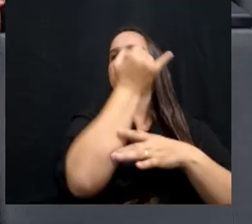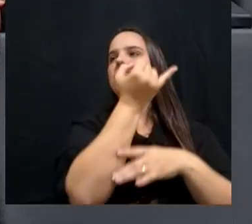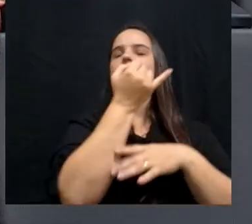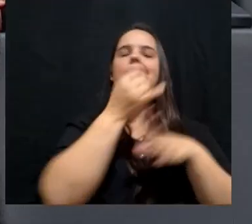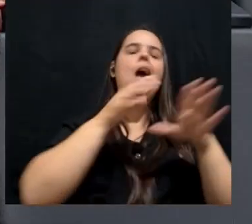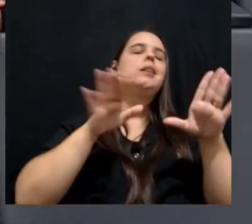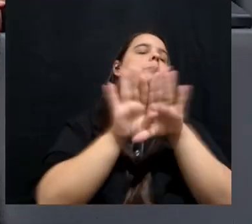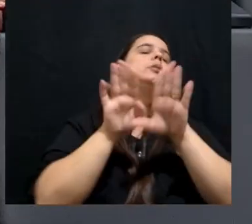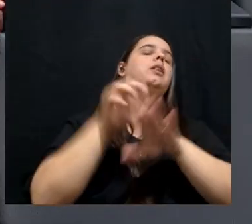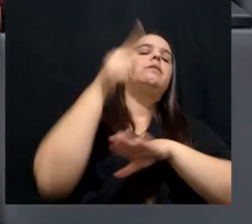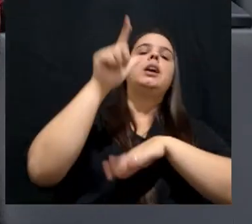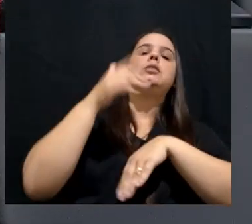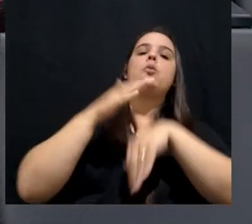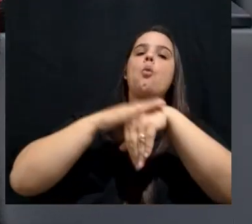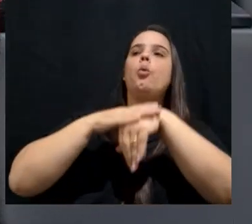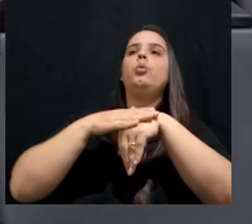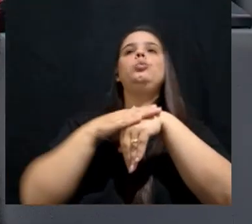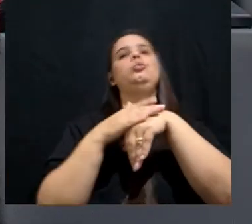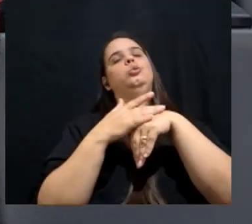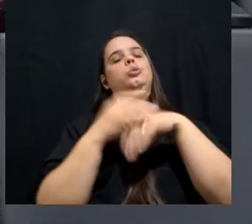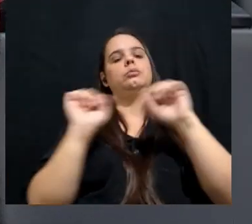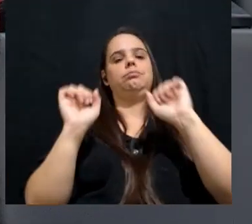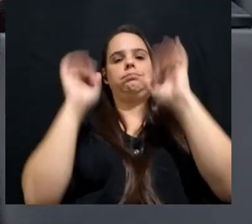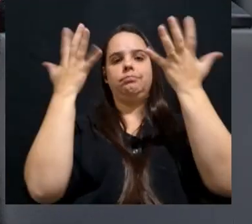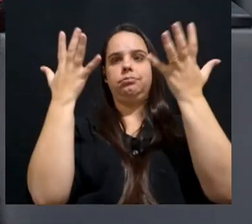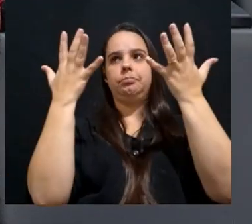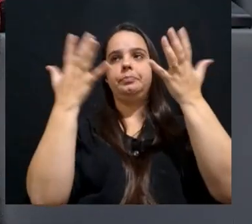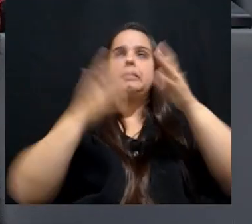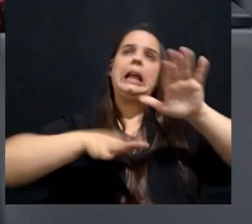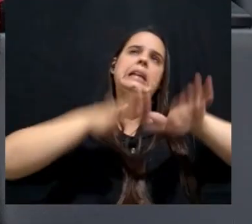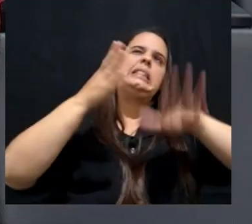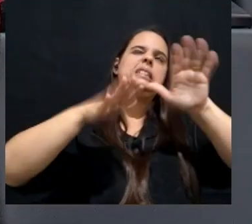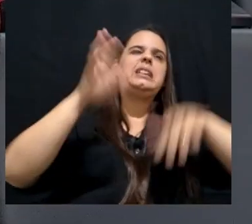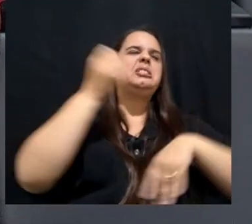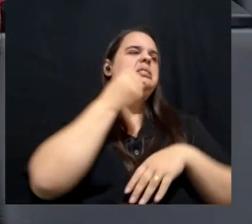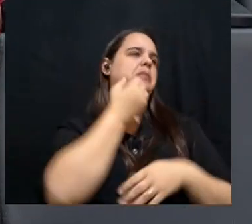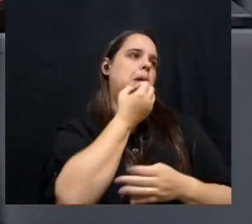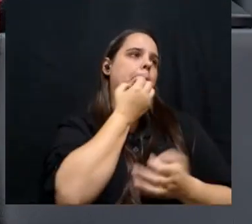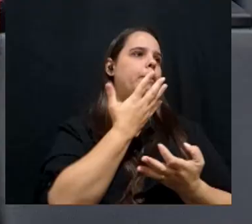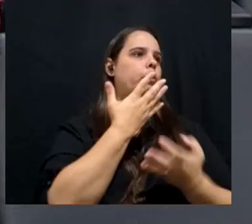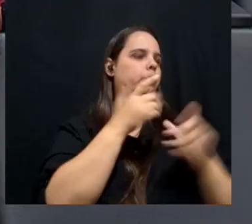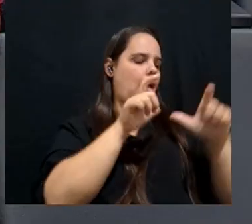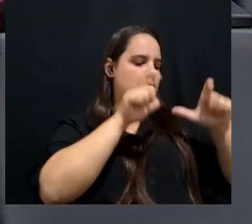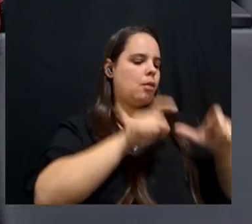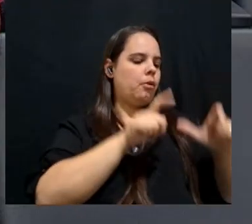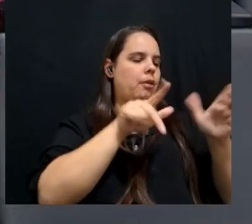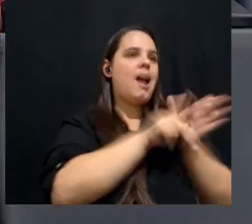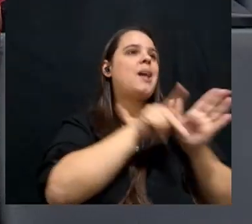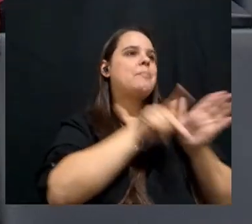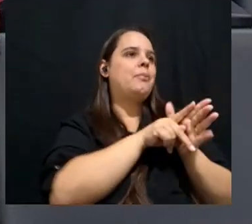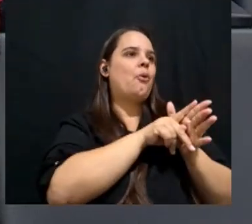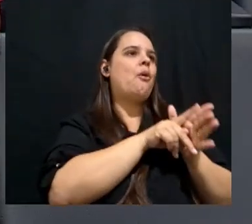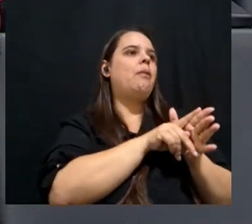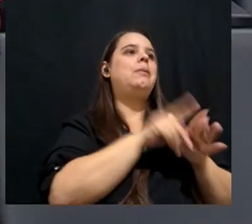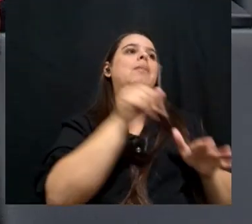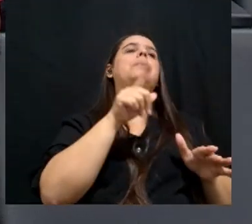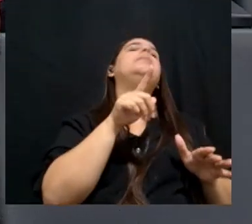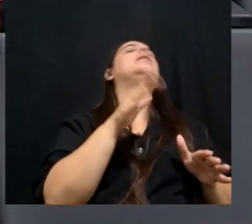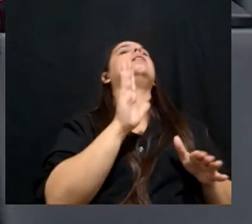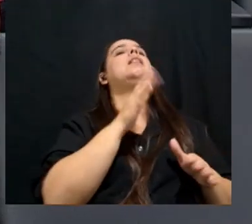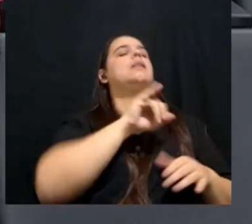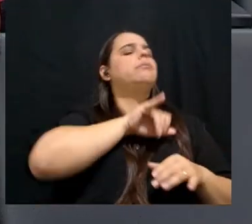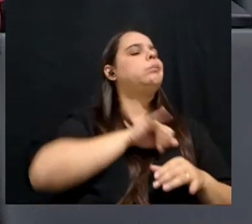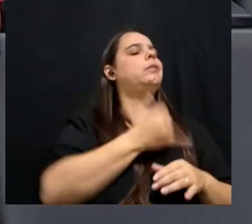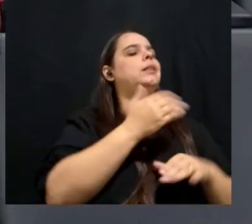para eles também até, de repente, fica até mais fácil ali, né, sendo no território, para eles aproveitarem mais, né, vereador? Bom,